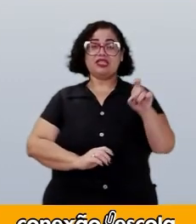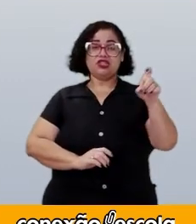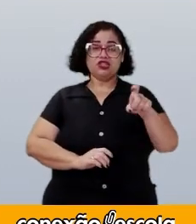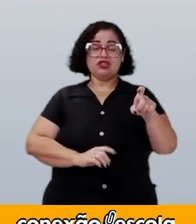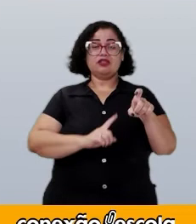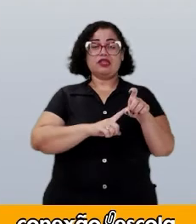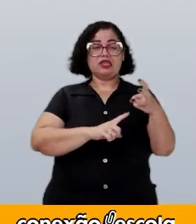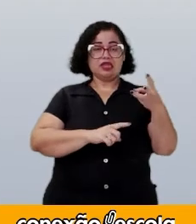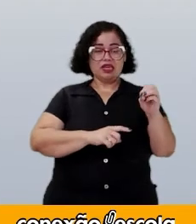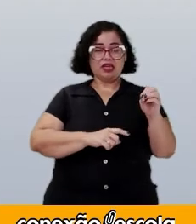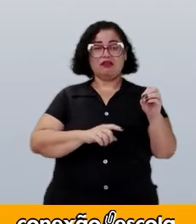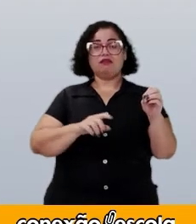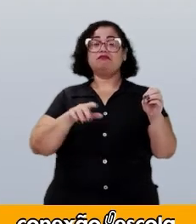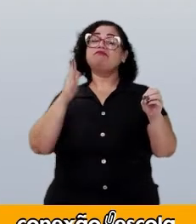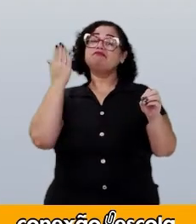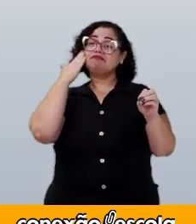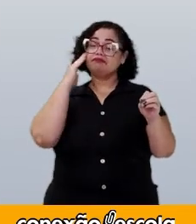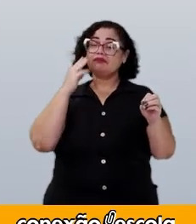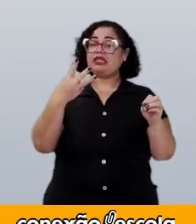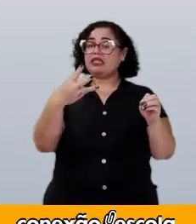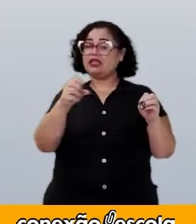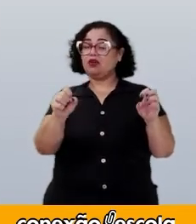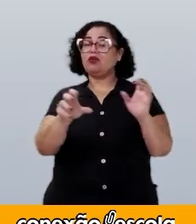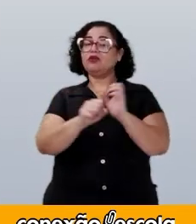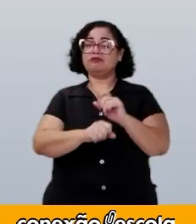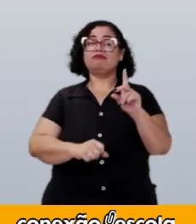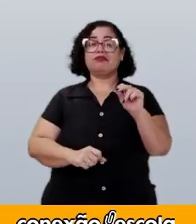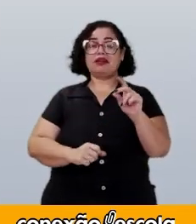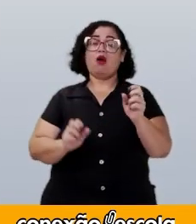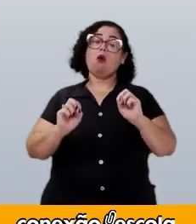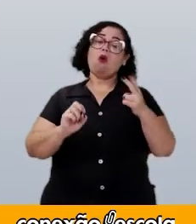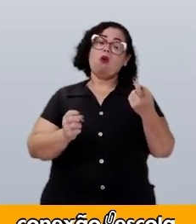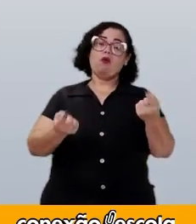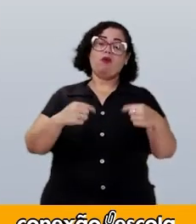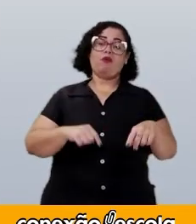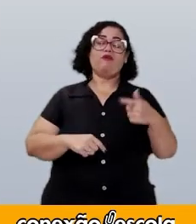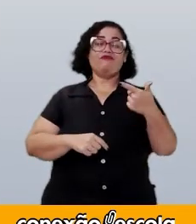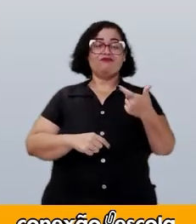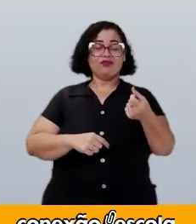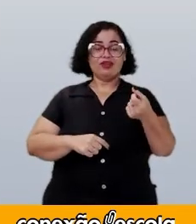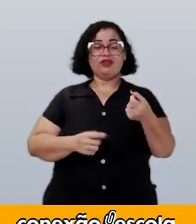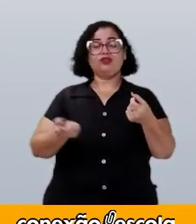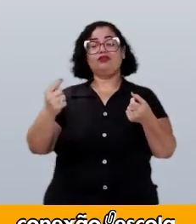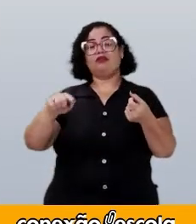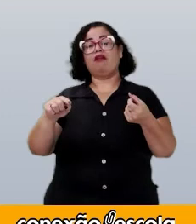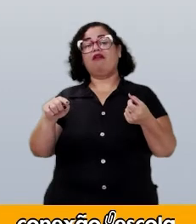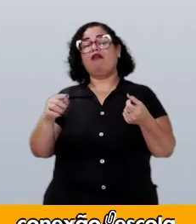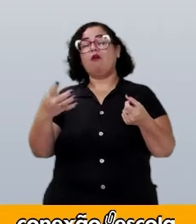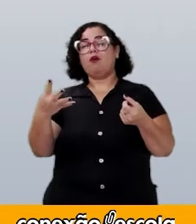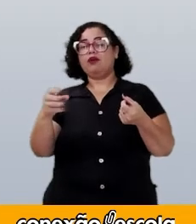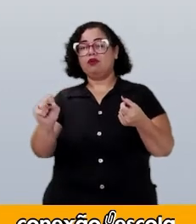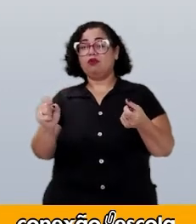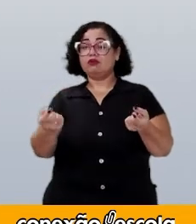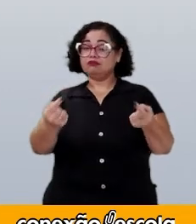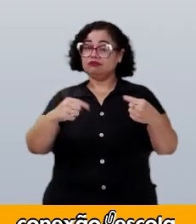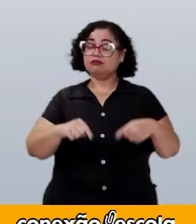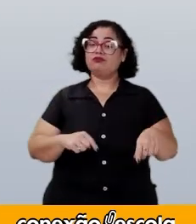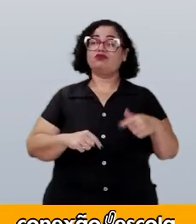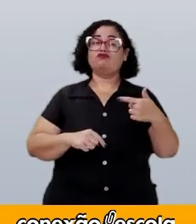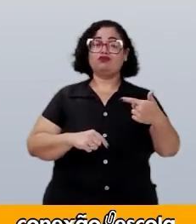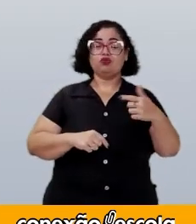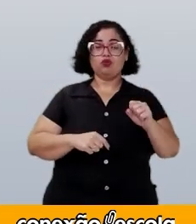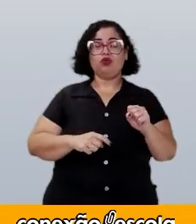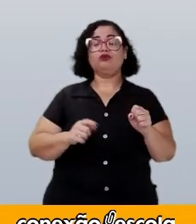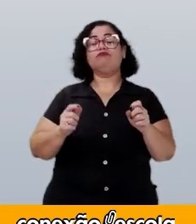o Y é 38. Se o x for 20, então o y será 48. Se o x for